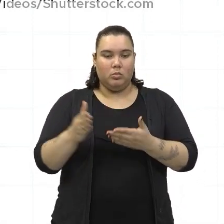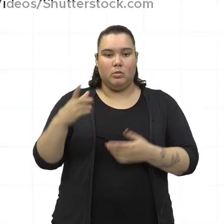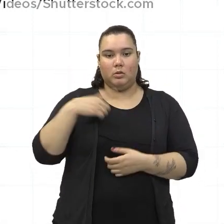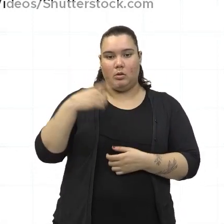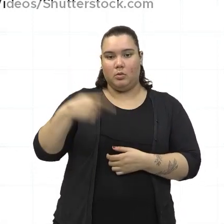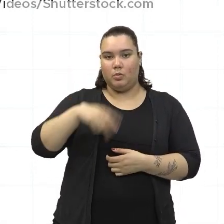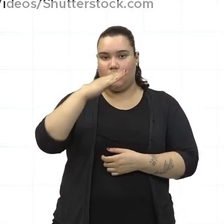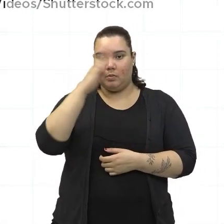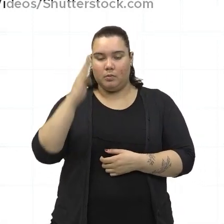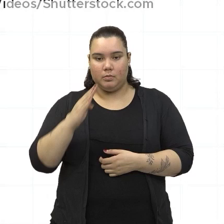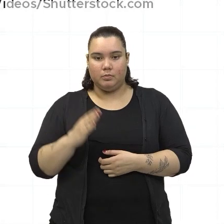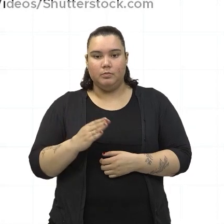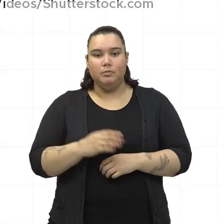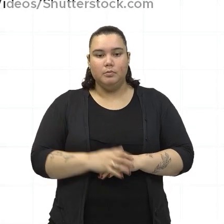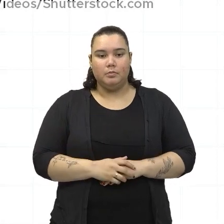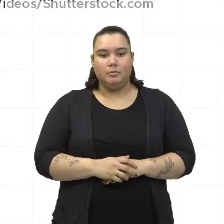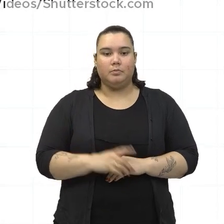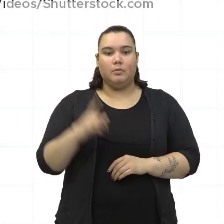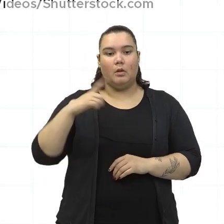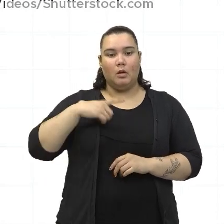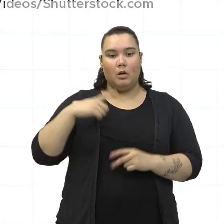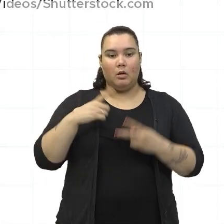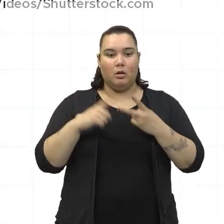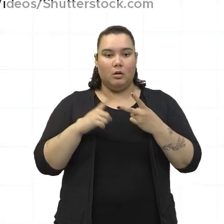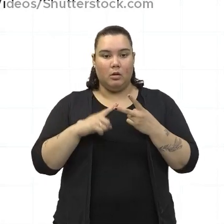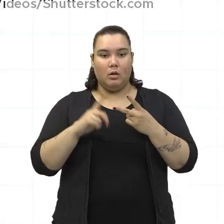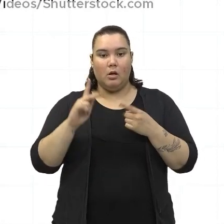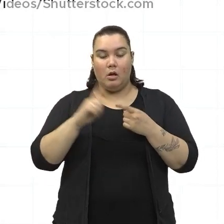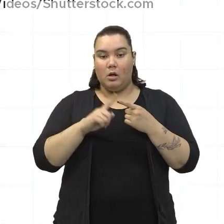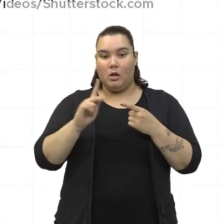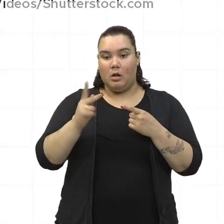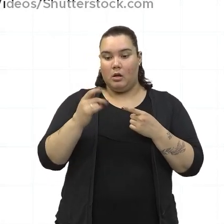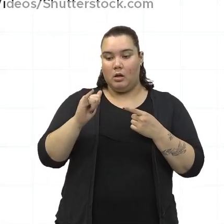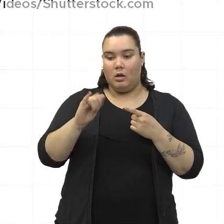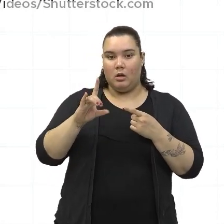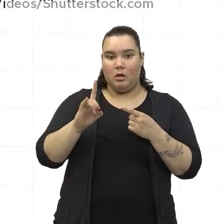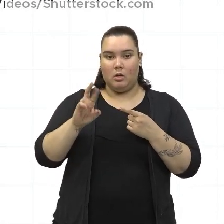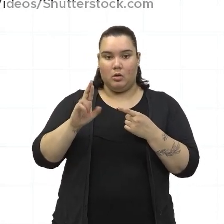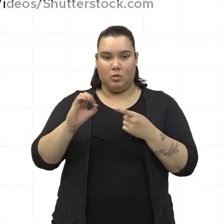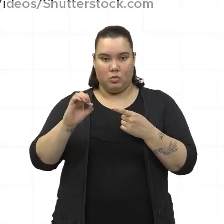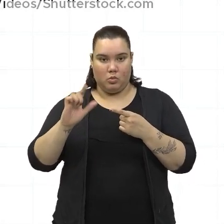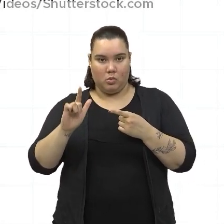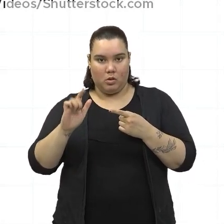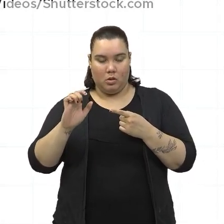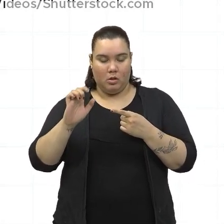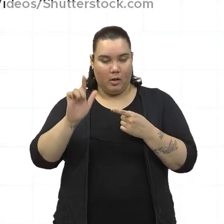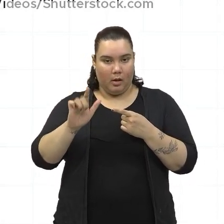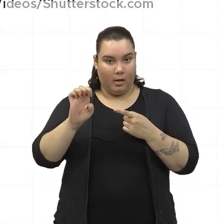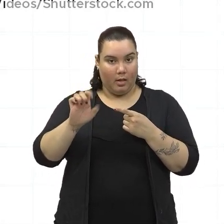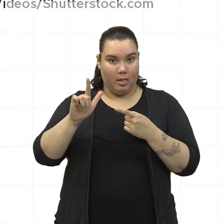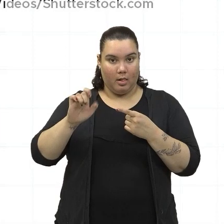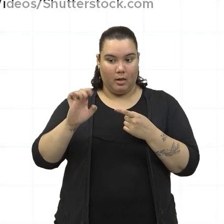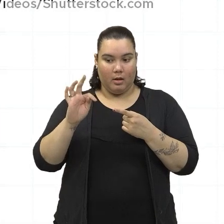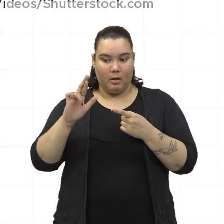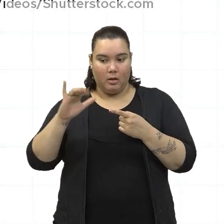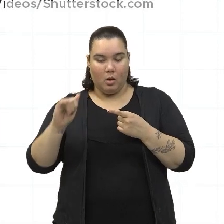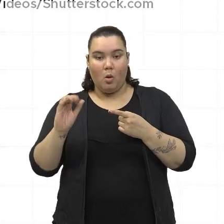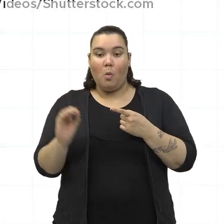no Brasil. A gente viu aí a presença da usina hidroelétrica, né, ou usina hidrelétrica, as duas formas estão